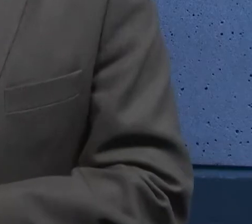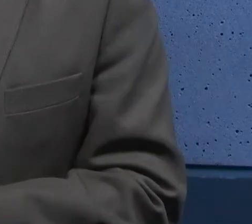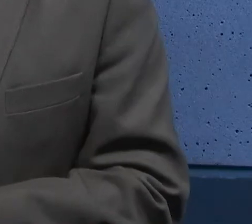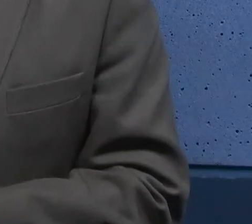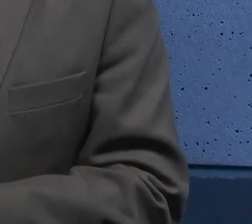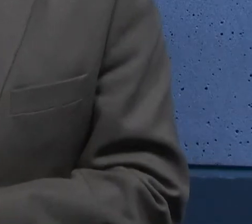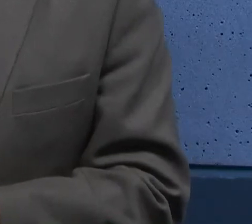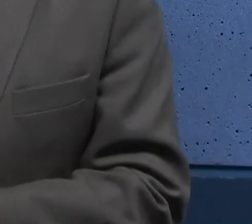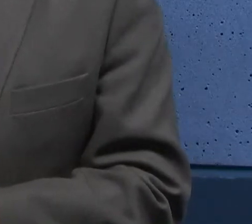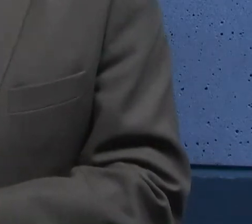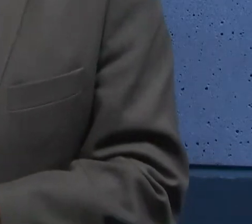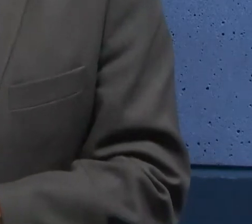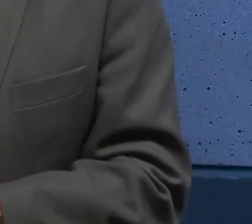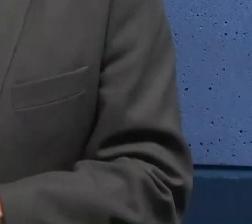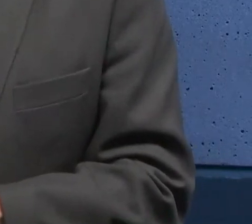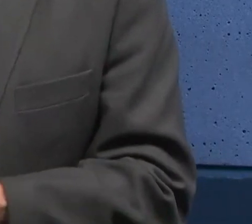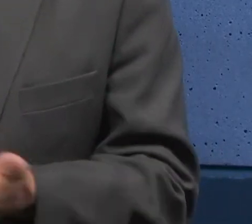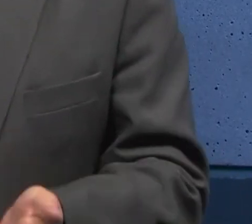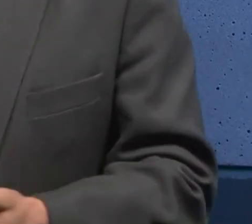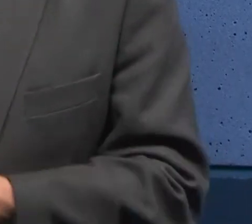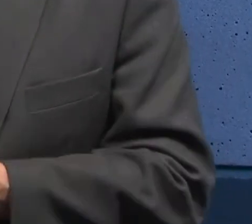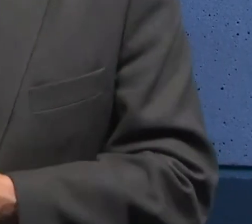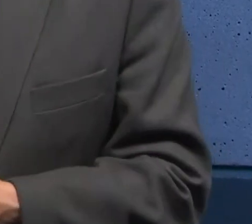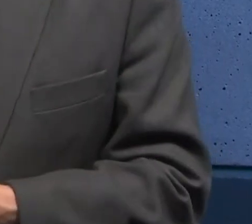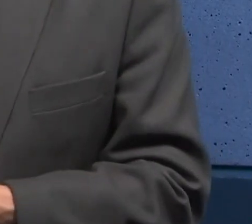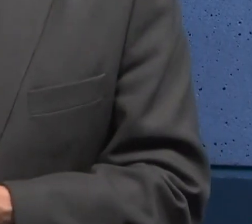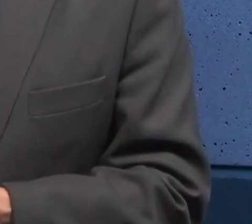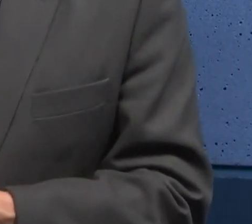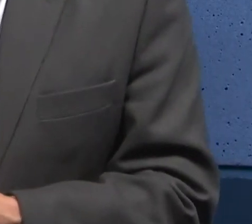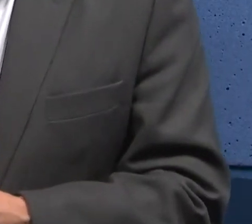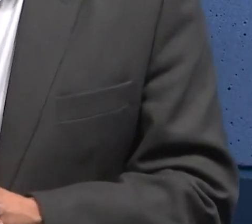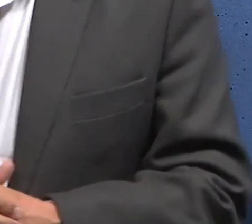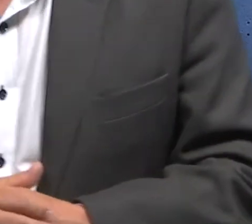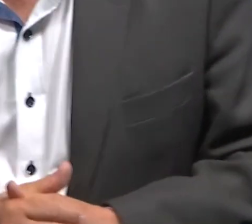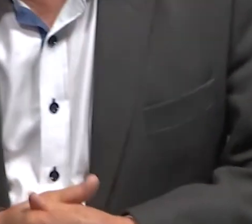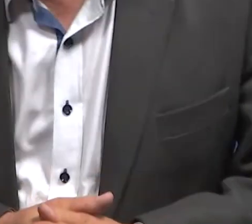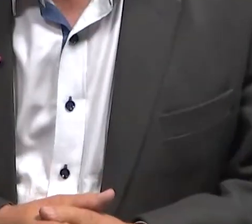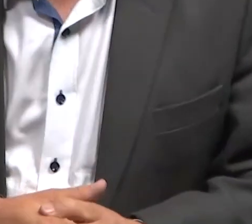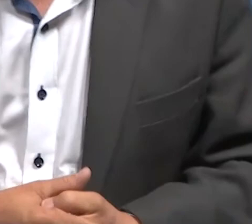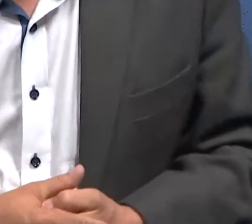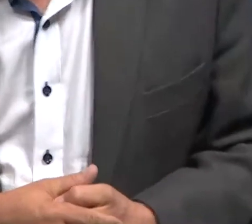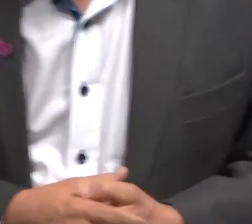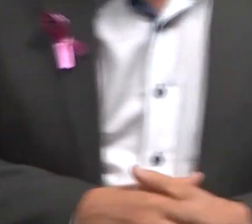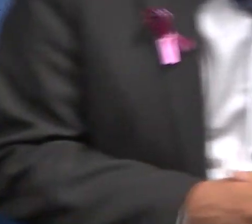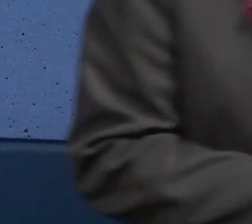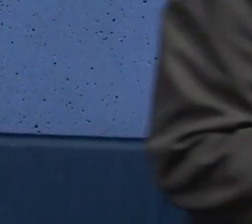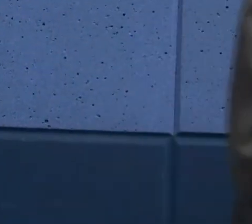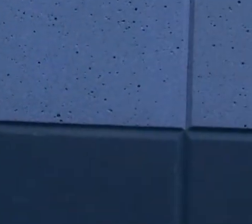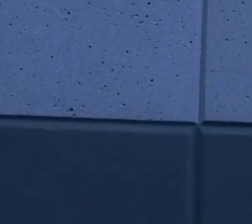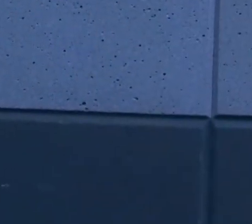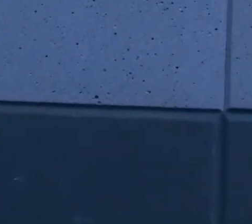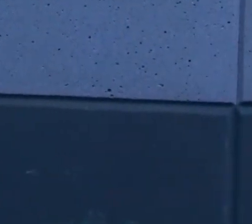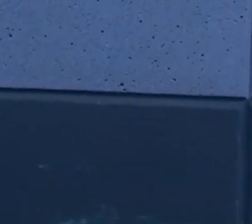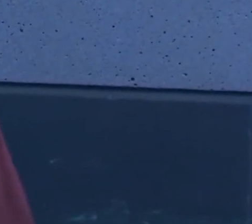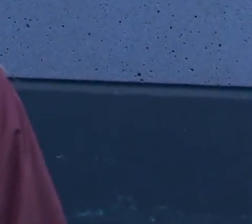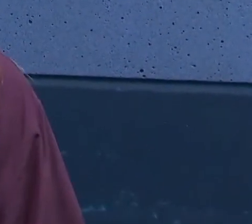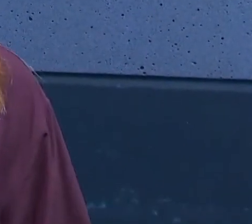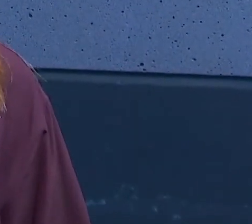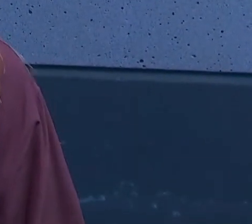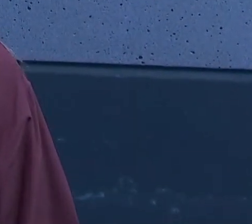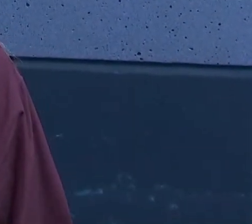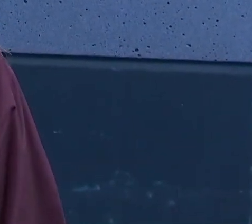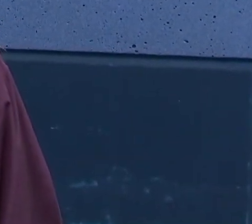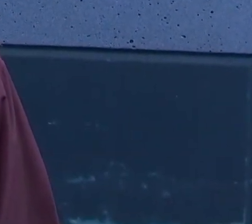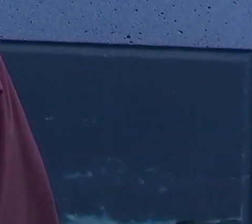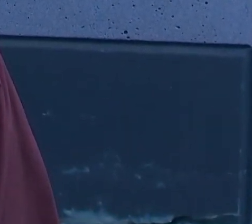que vai ser de grande valia para a nossa cidade de Campinas. Obrigado e um forte abraço a todos. Obrigada, vereador. Obrigada. Boa tarde. A gente encerra por aqui a transmissão